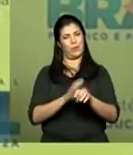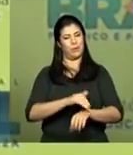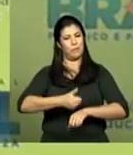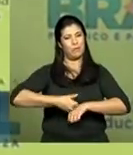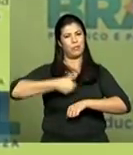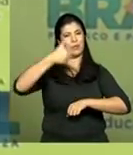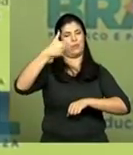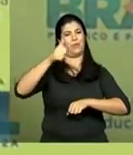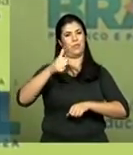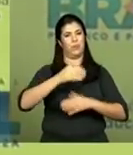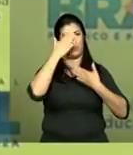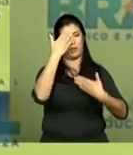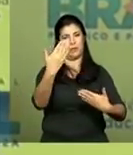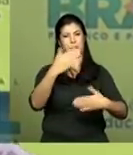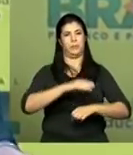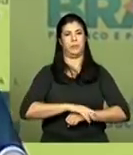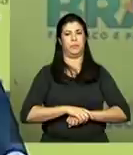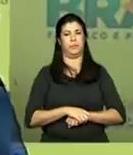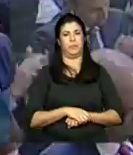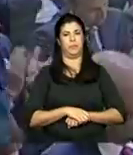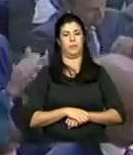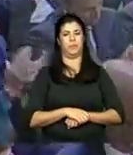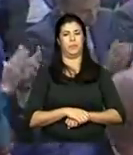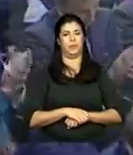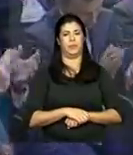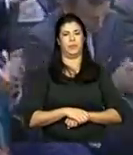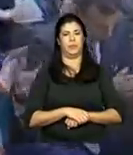maior qualidade. Muito obrigado.